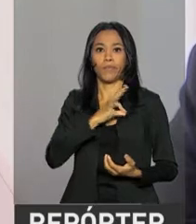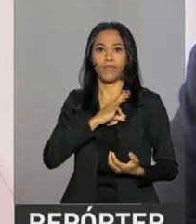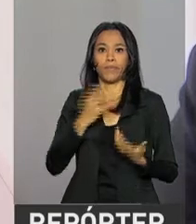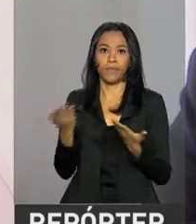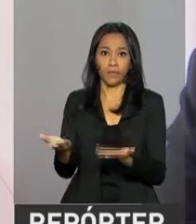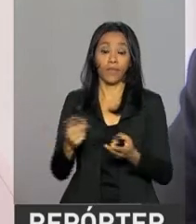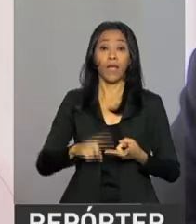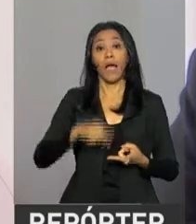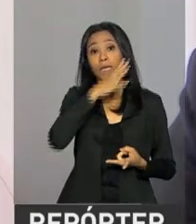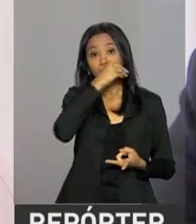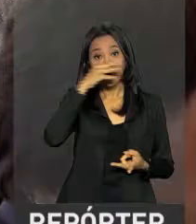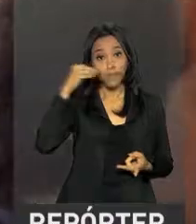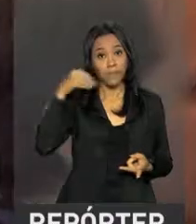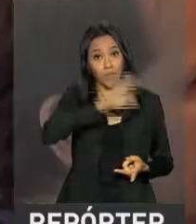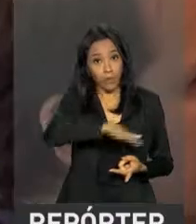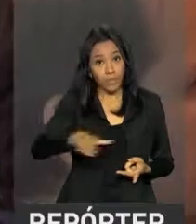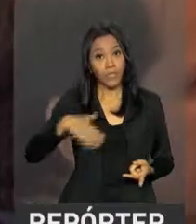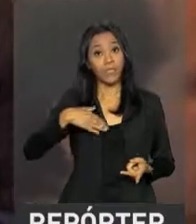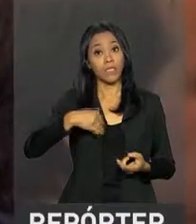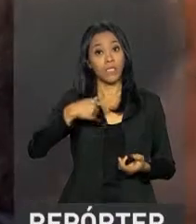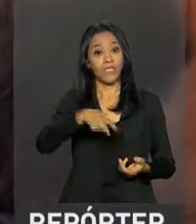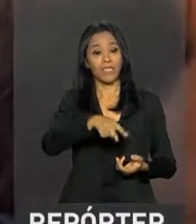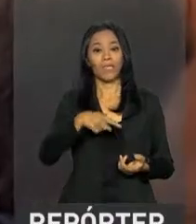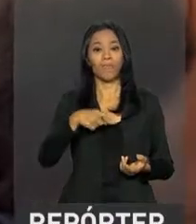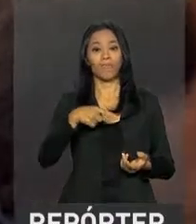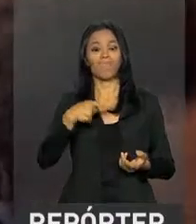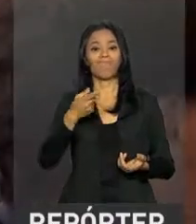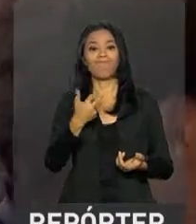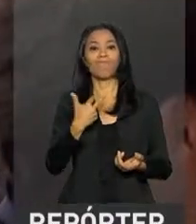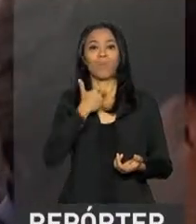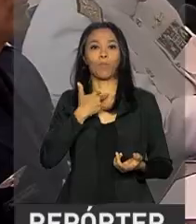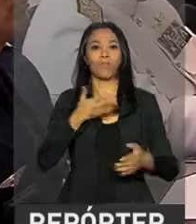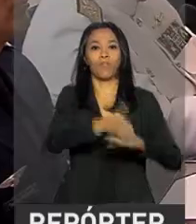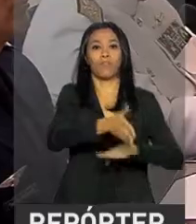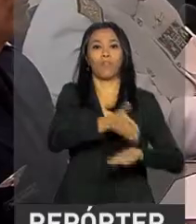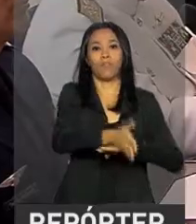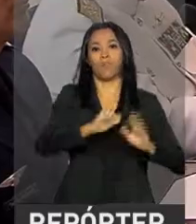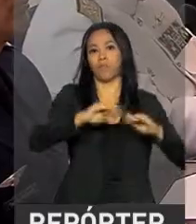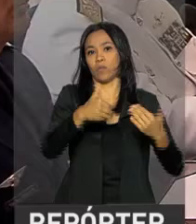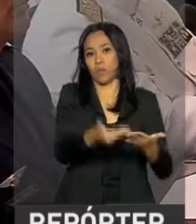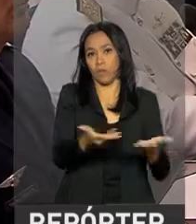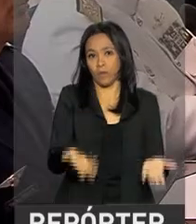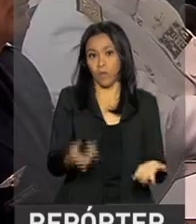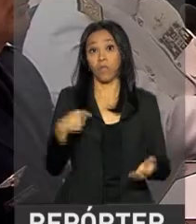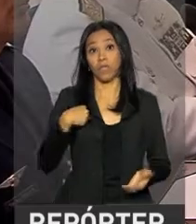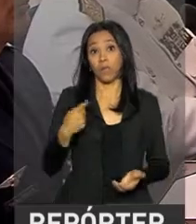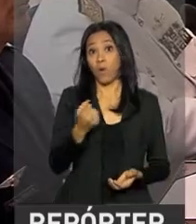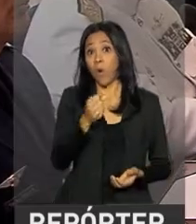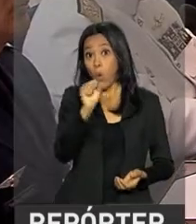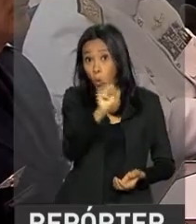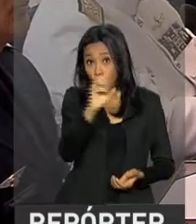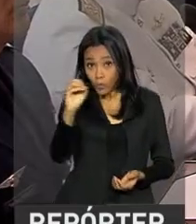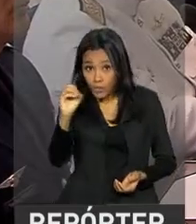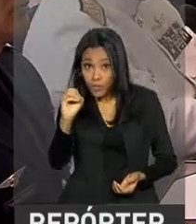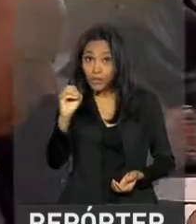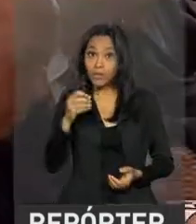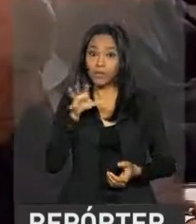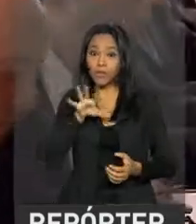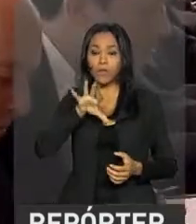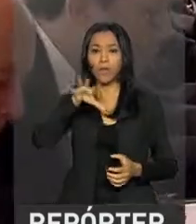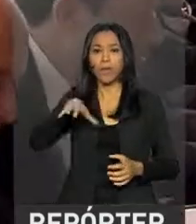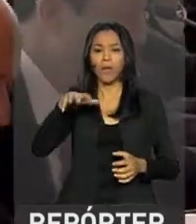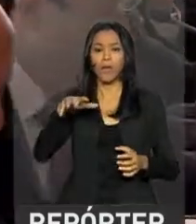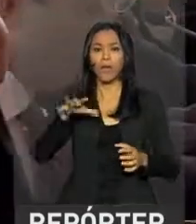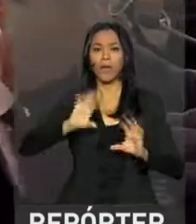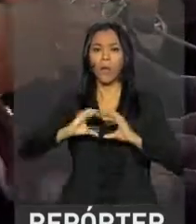adolescentes estão sendo impedidos de frequentar as escolas e 800 comunidades vivem em regime de exceção. O ministro da